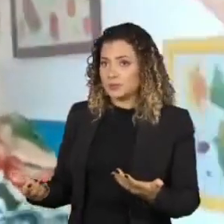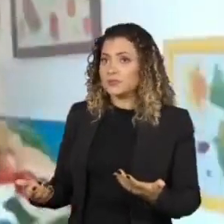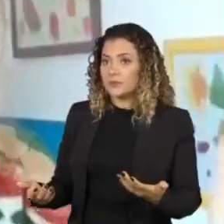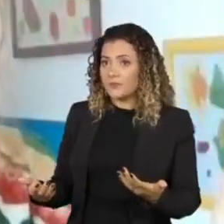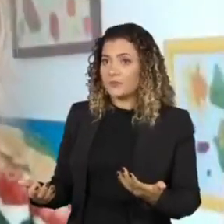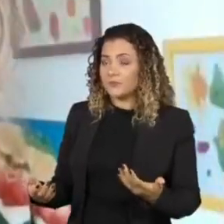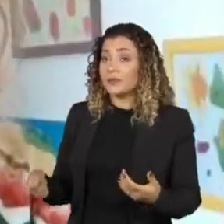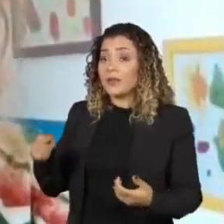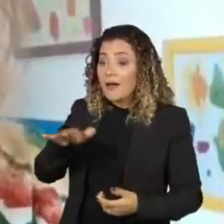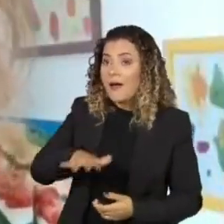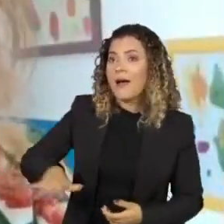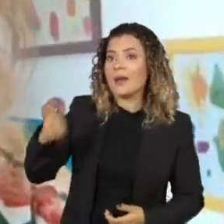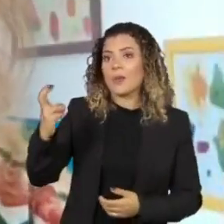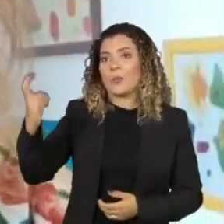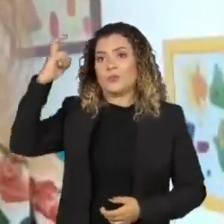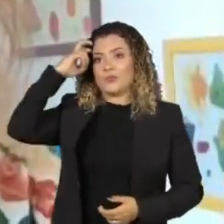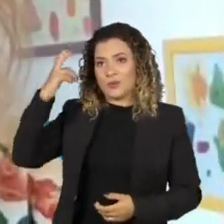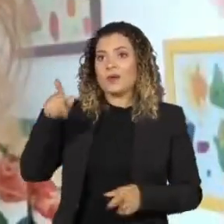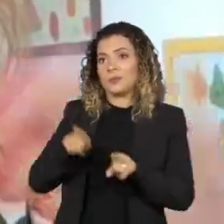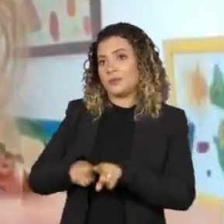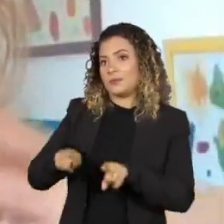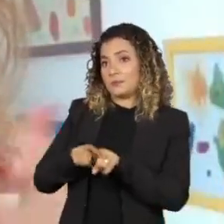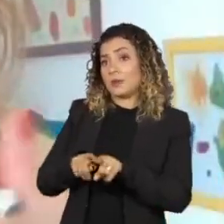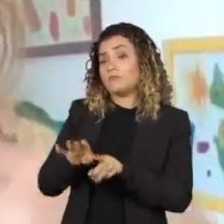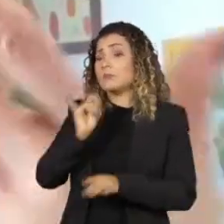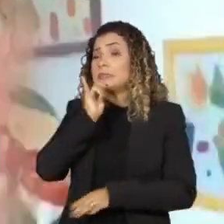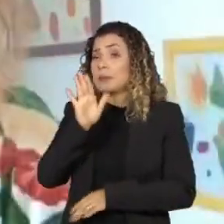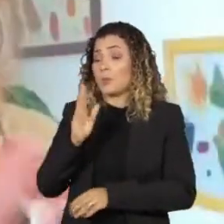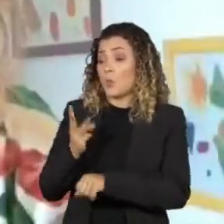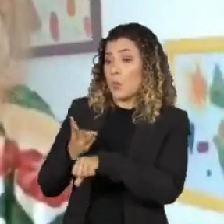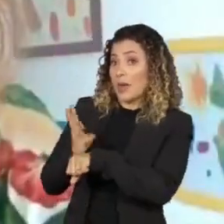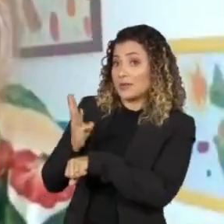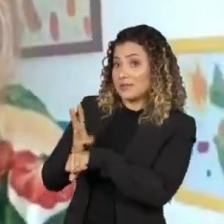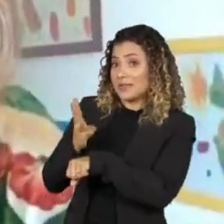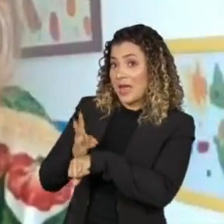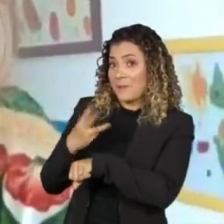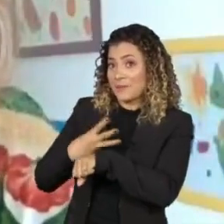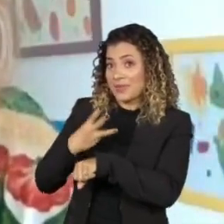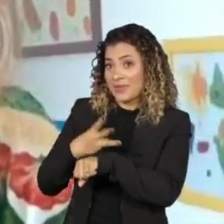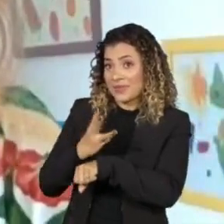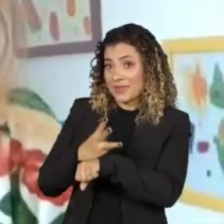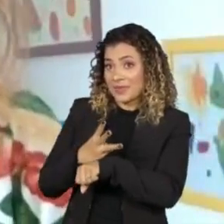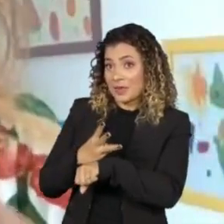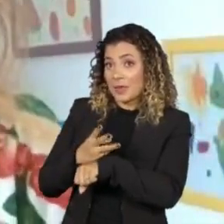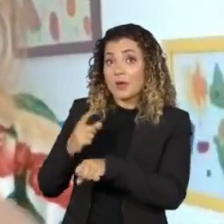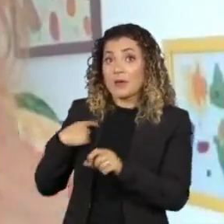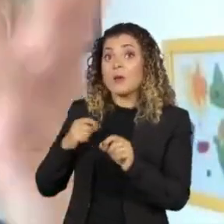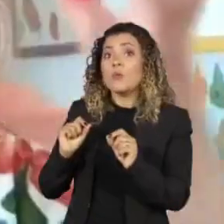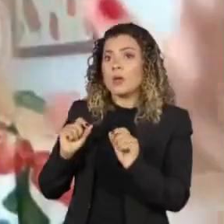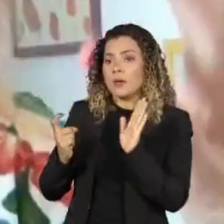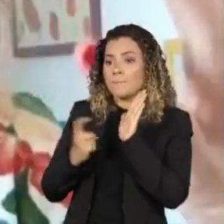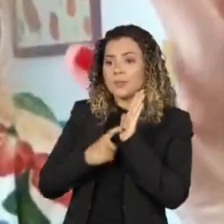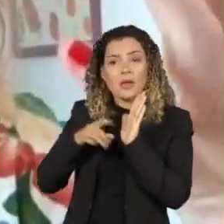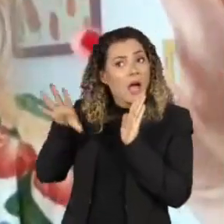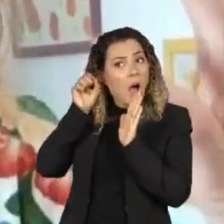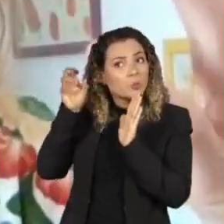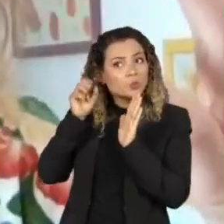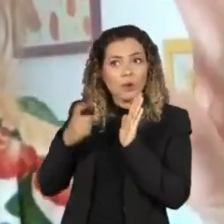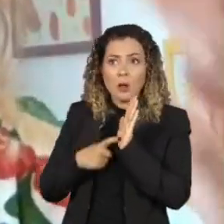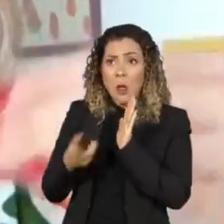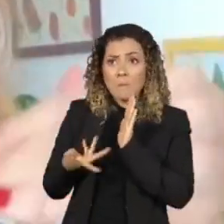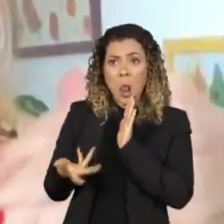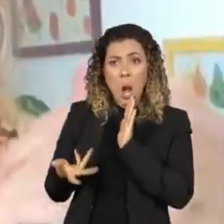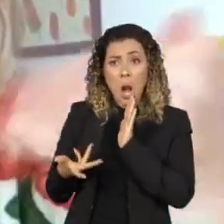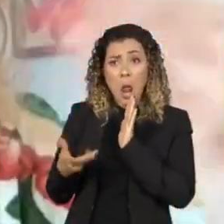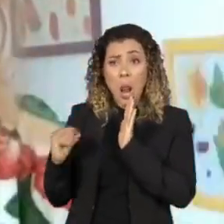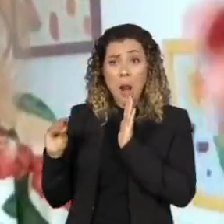colocadas nesse âmbito da cultura. Então, quando o WhatsApp cria esse botãozinho de acelerar, claro que eles leram ali uma